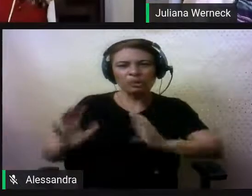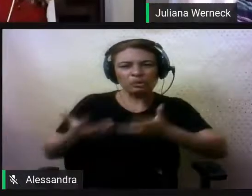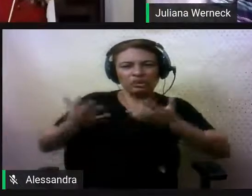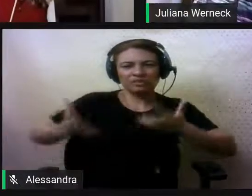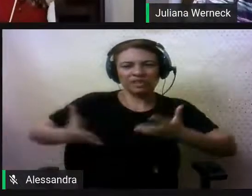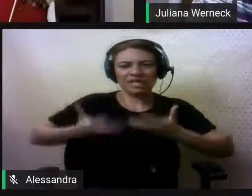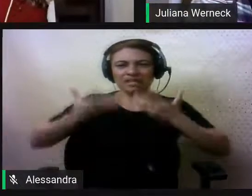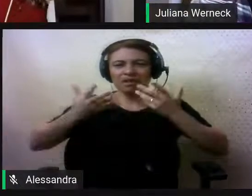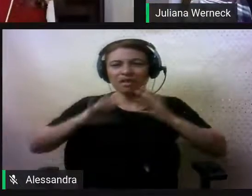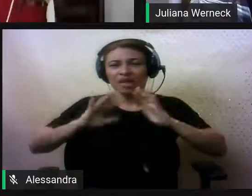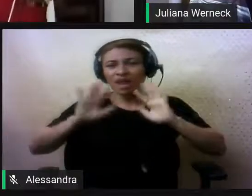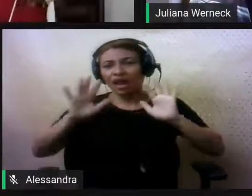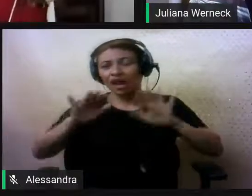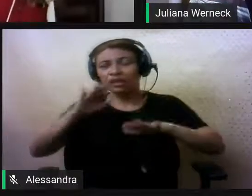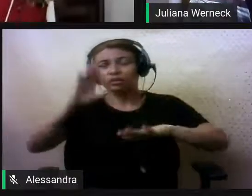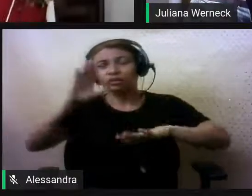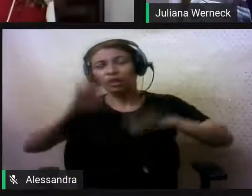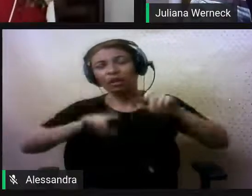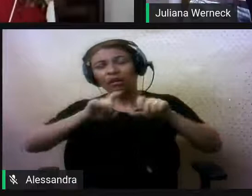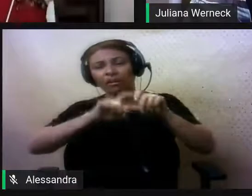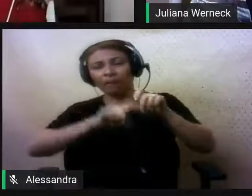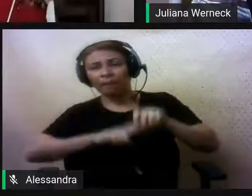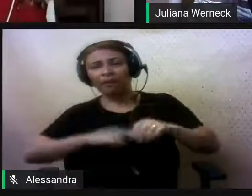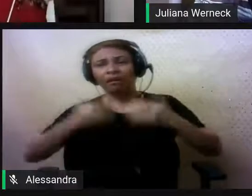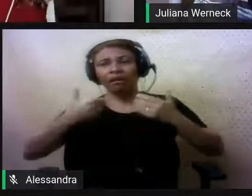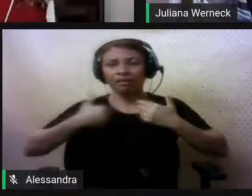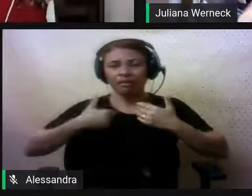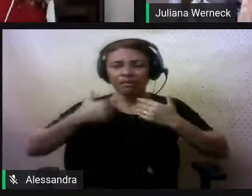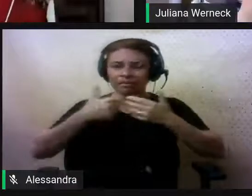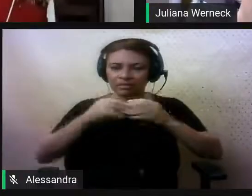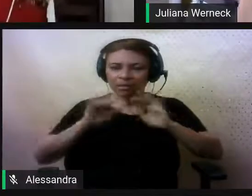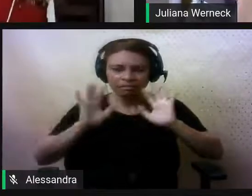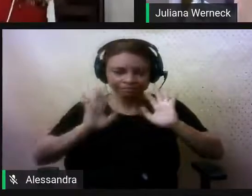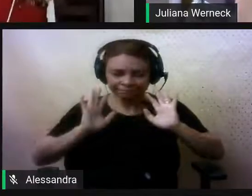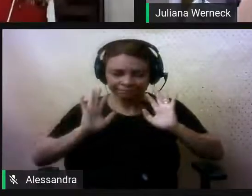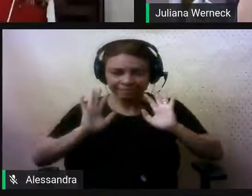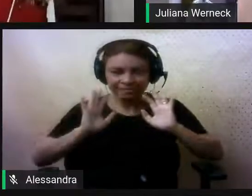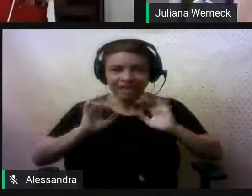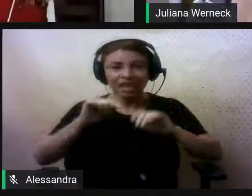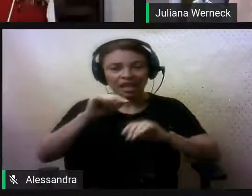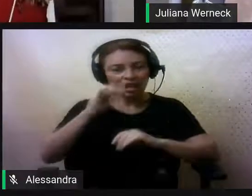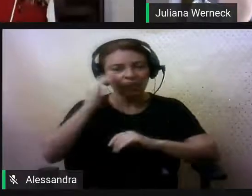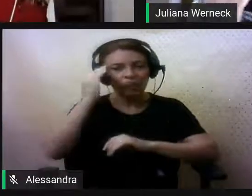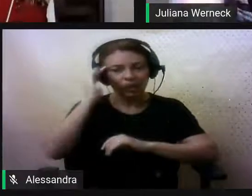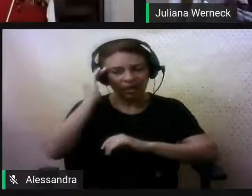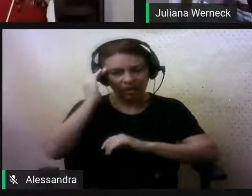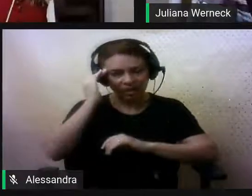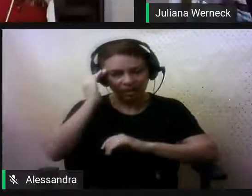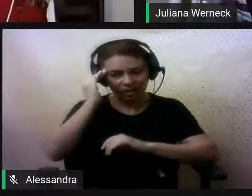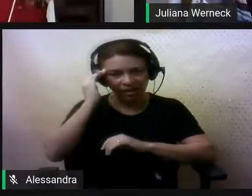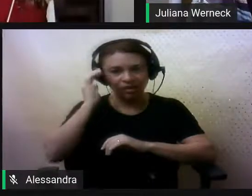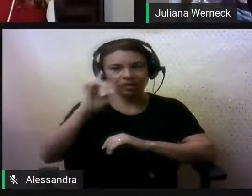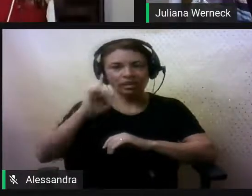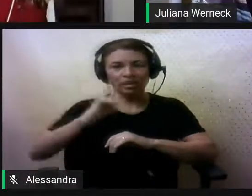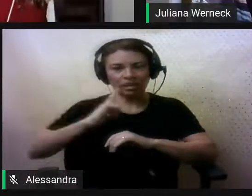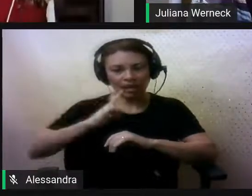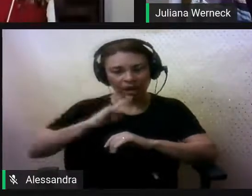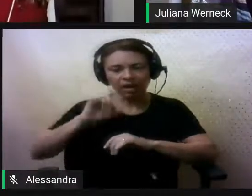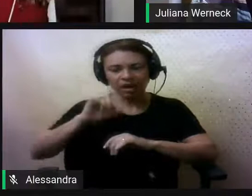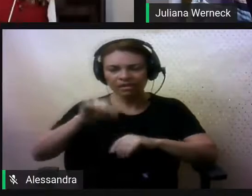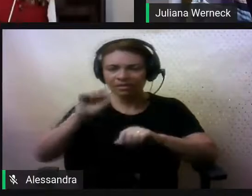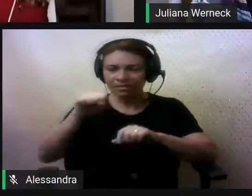assim, só depende de você e tal. Eu entendo que existem privilégios, como a gente